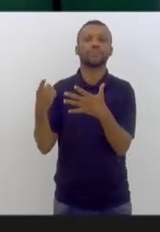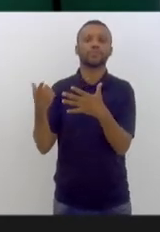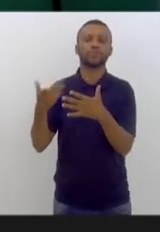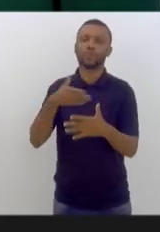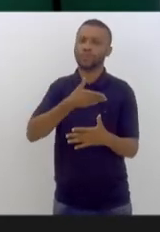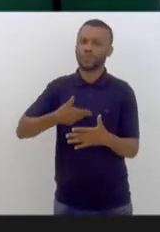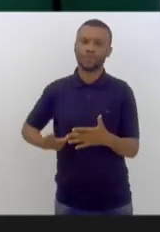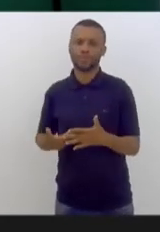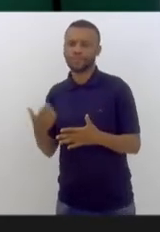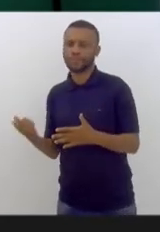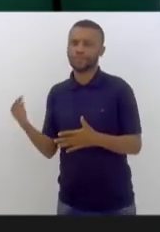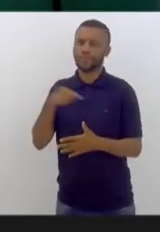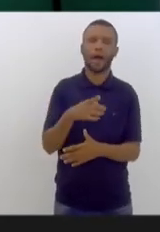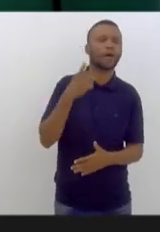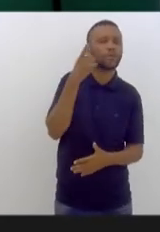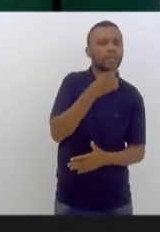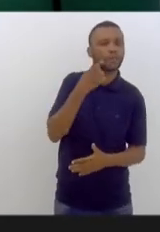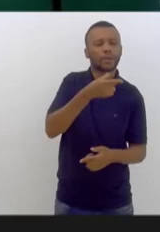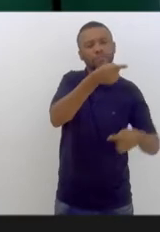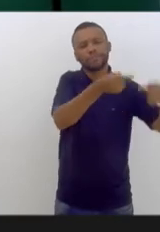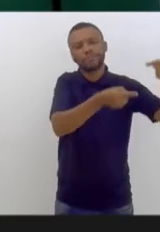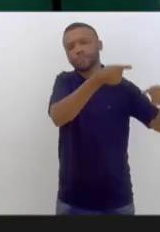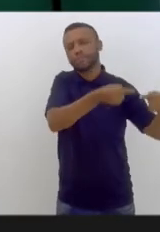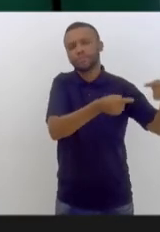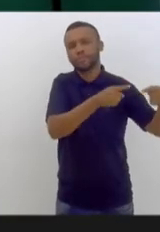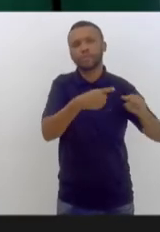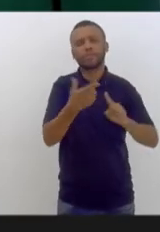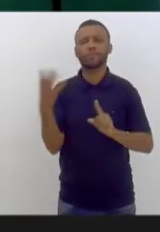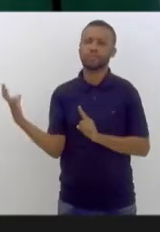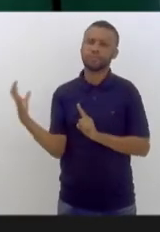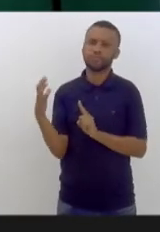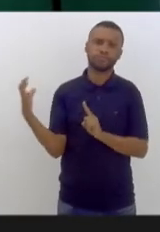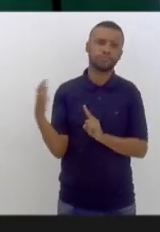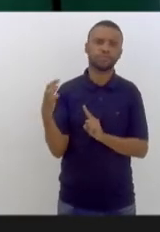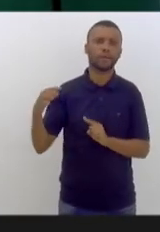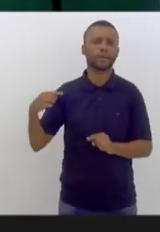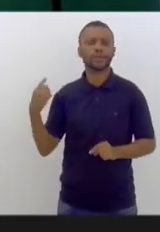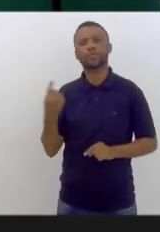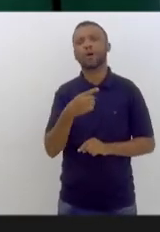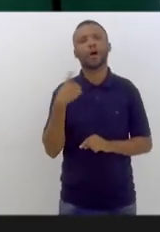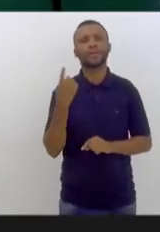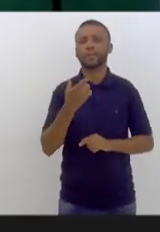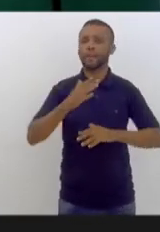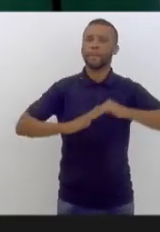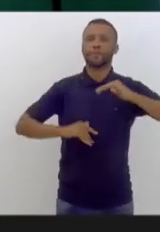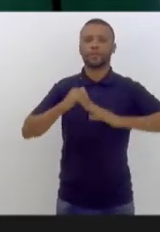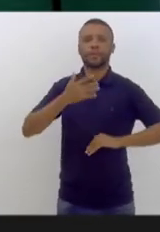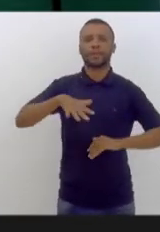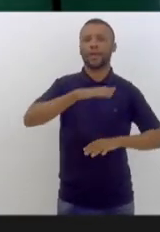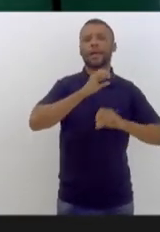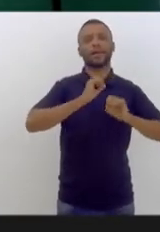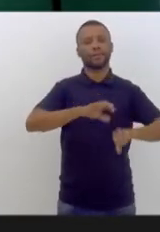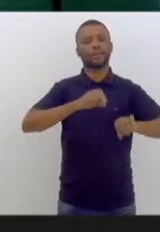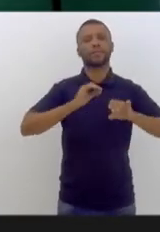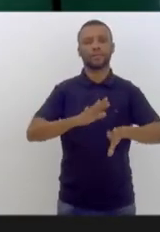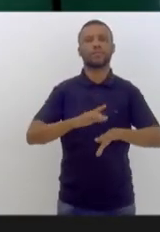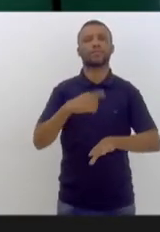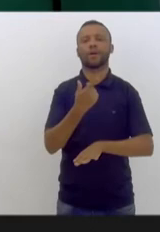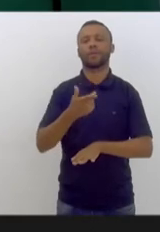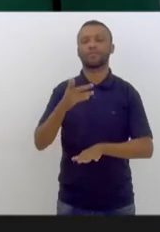para o legislativo, e fizemos mais pressão para que nós, da educação, fôssemos, no